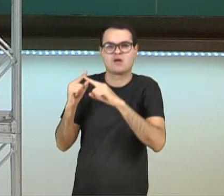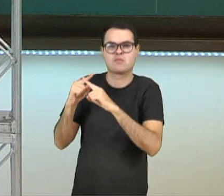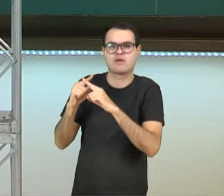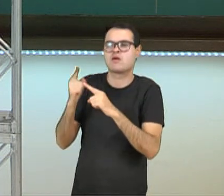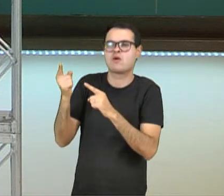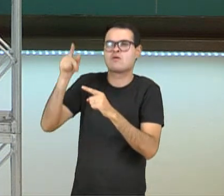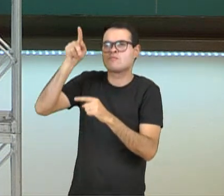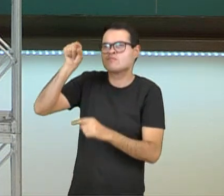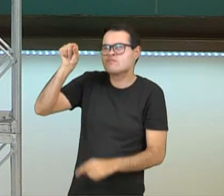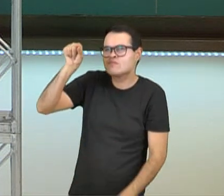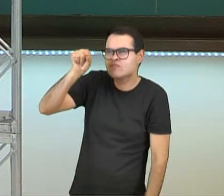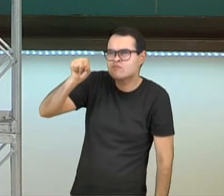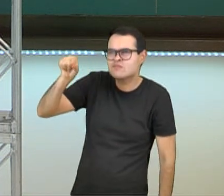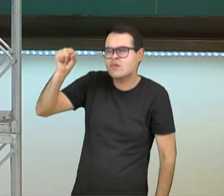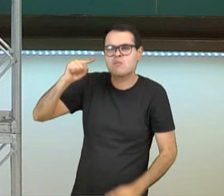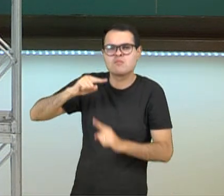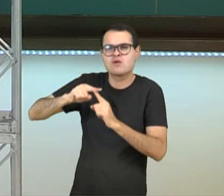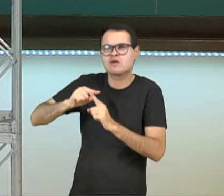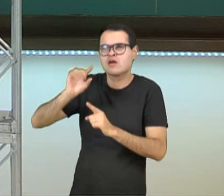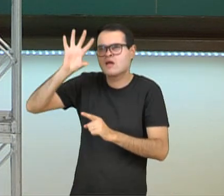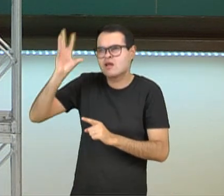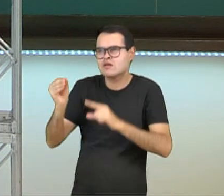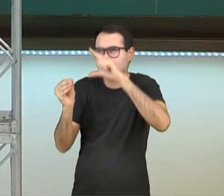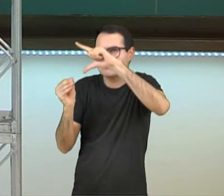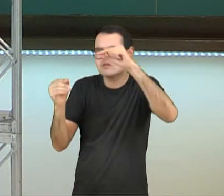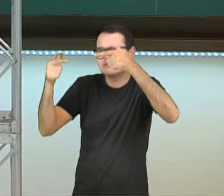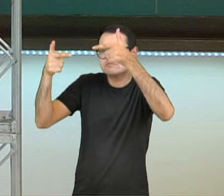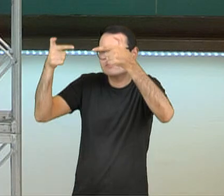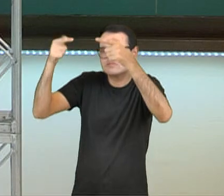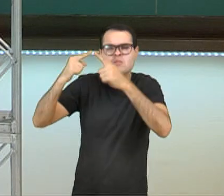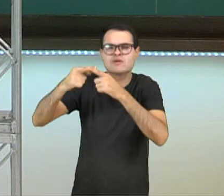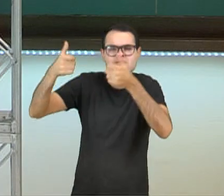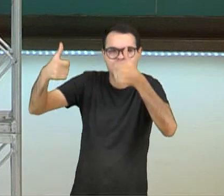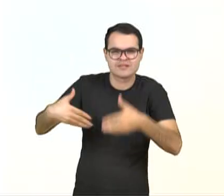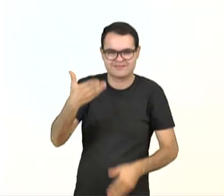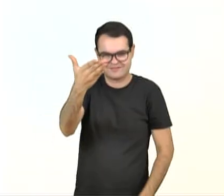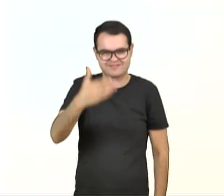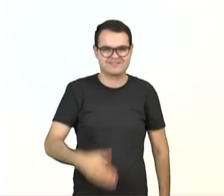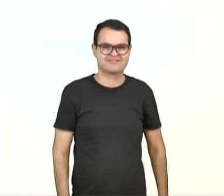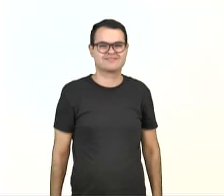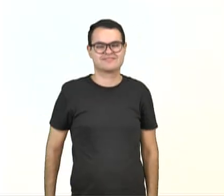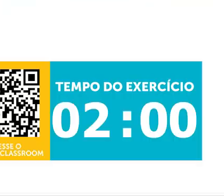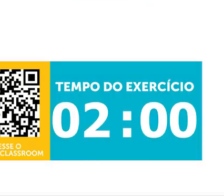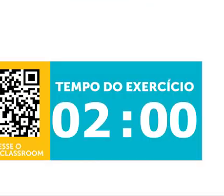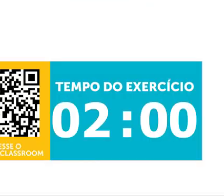África? Por que que eles estão confrontando? Escreve aí para mim, você vai ter um tempinho.